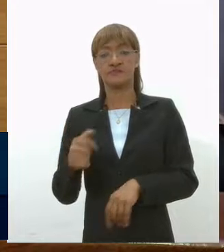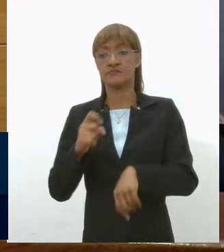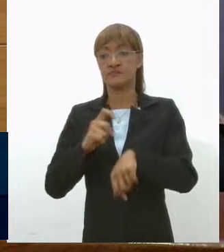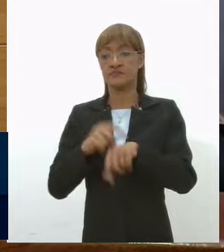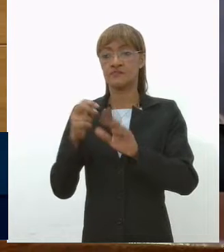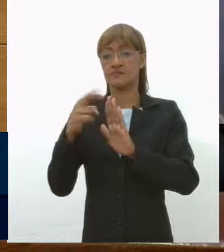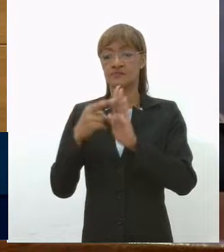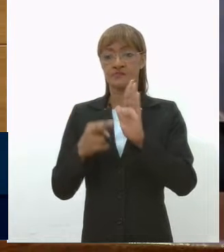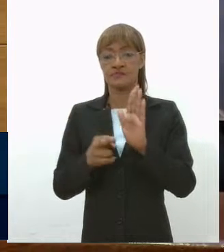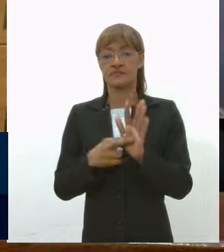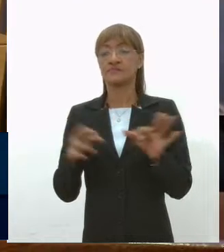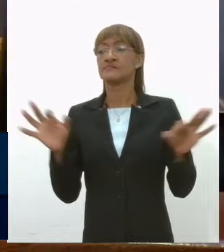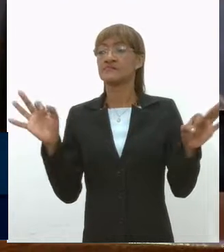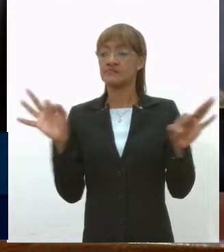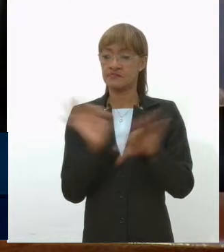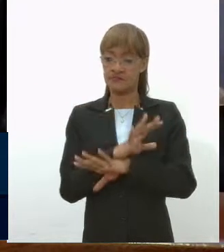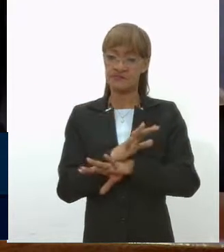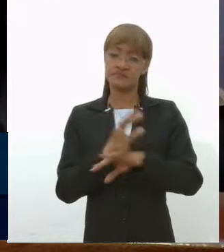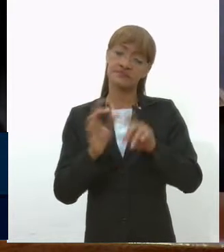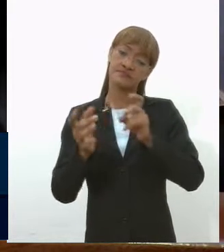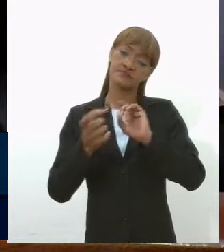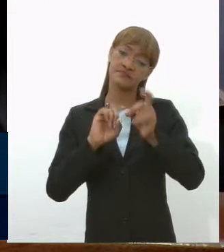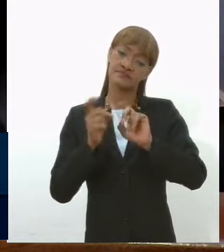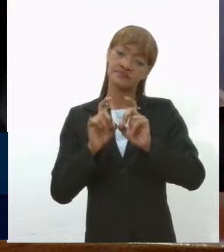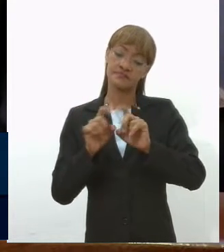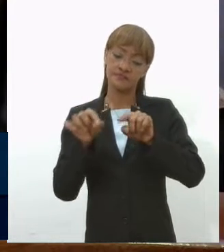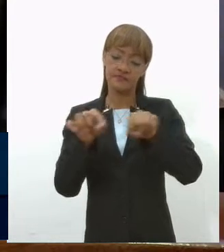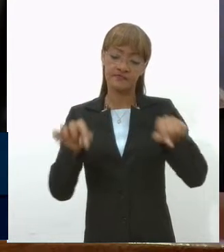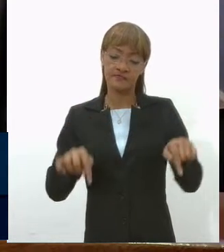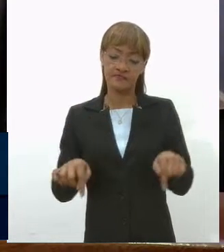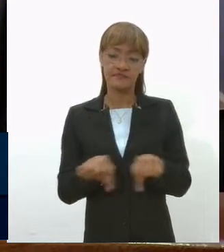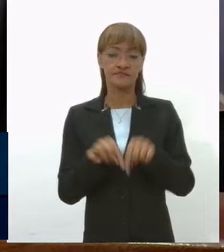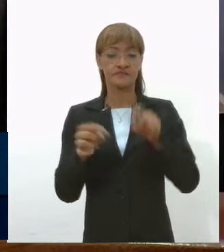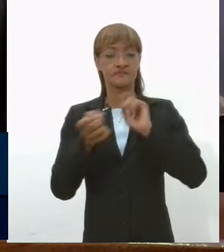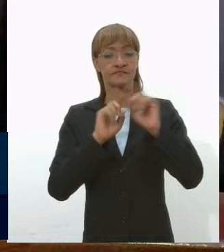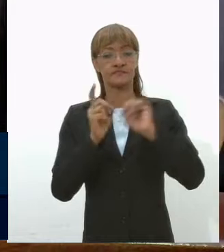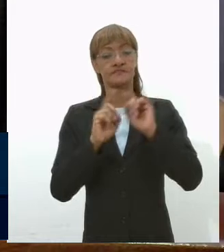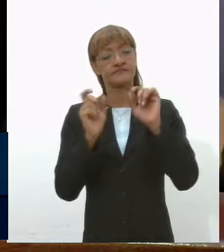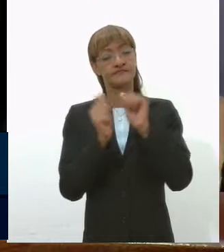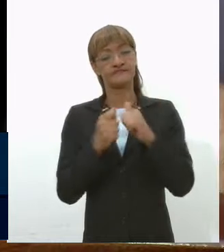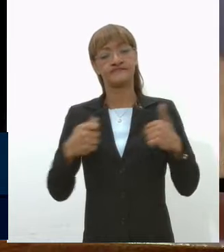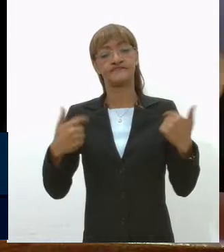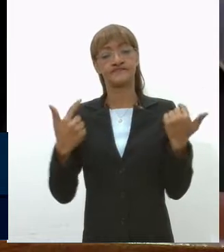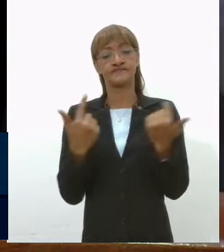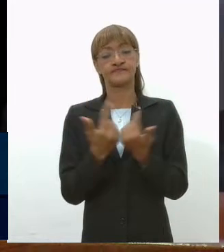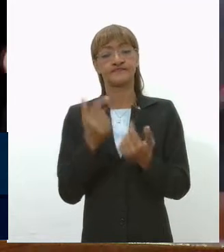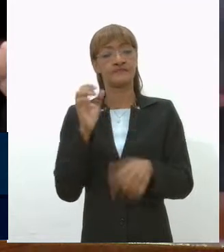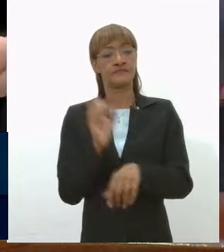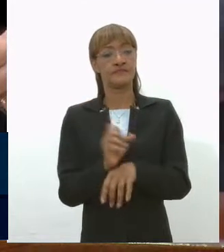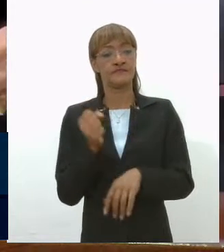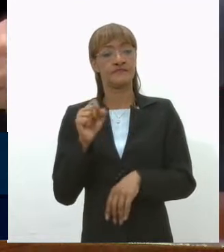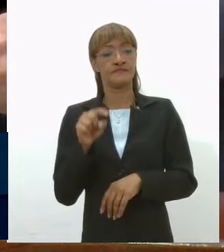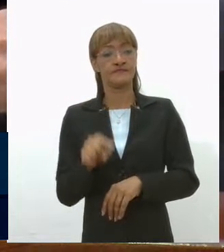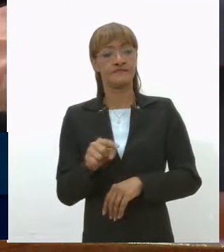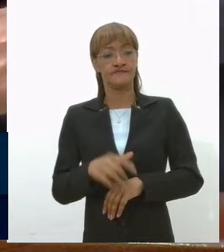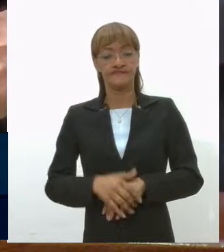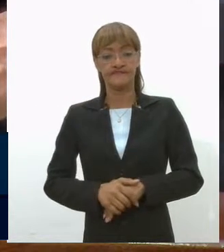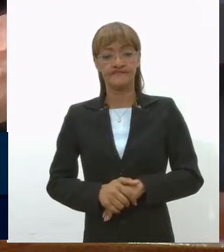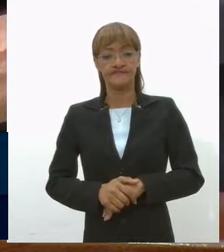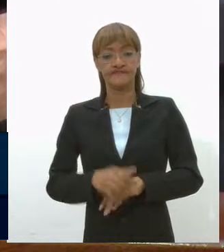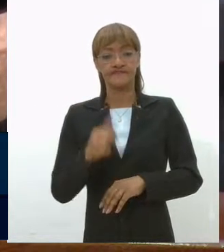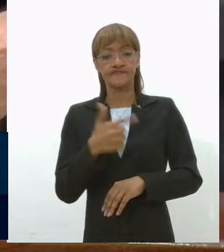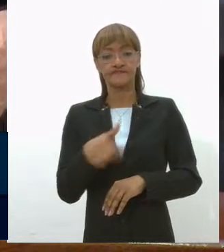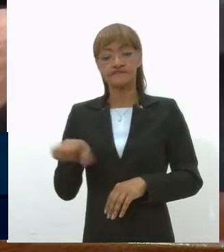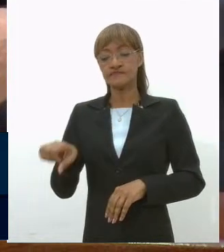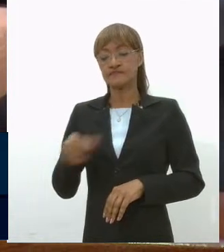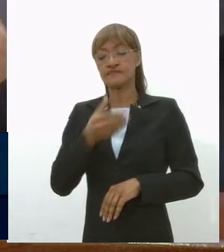regimental, e em seguida encerrou a sessão. Sala das sessões da Assembleia Legislativa do Estado de Sergipe, em 29 de